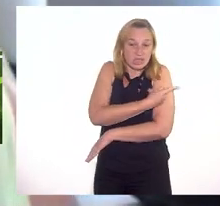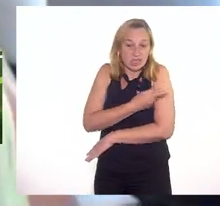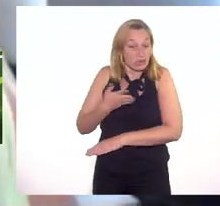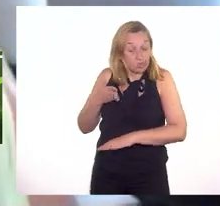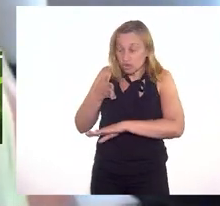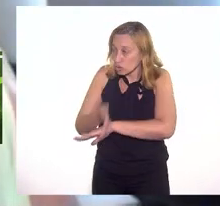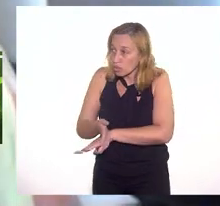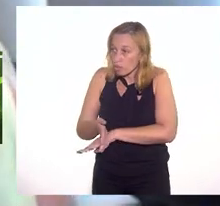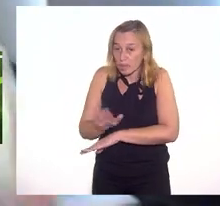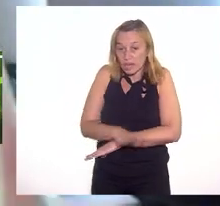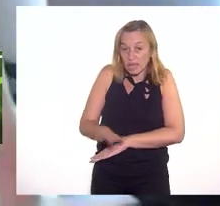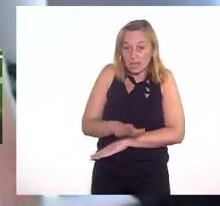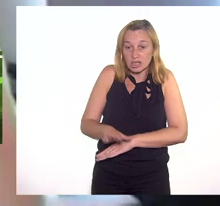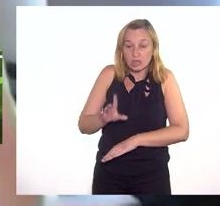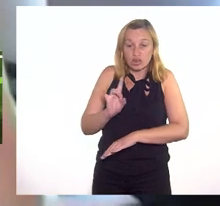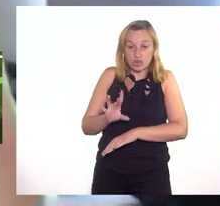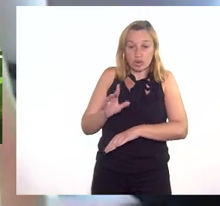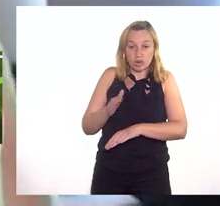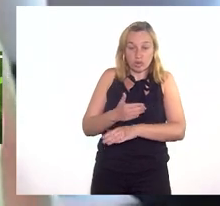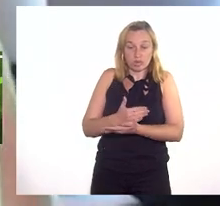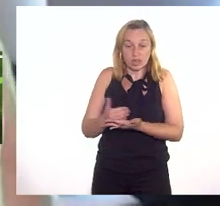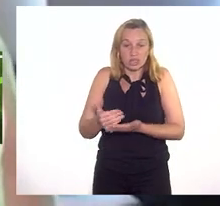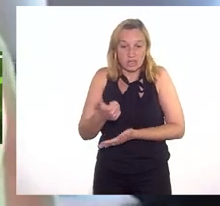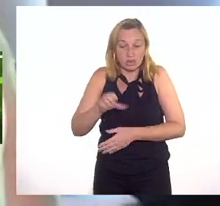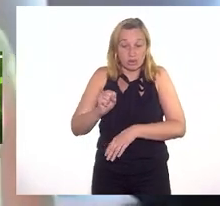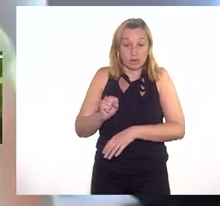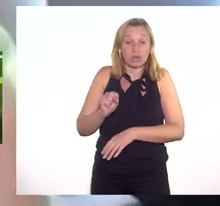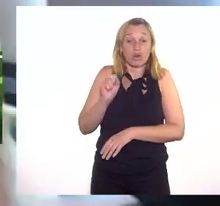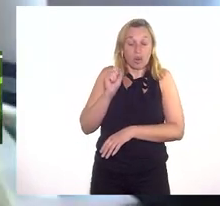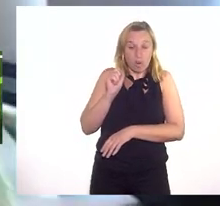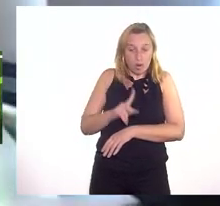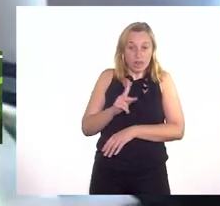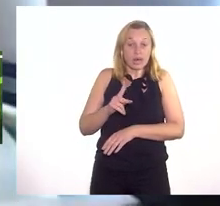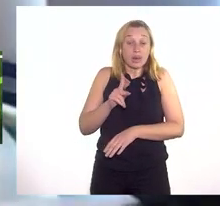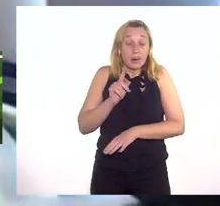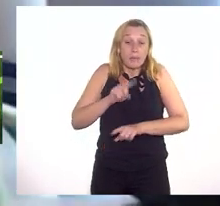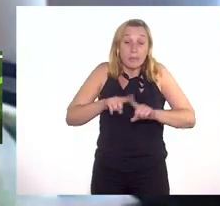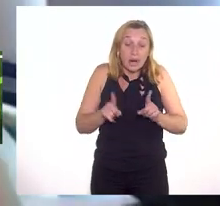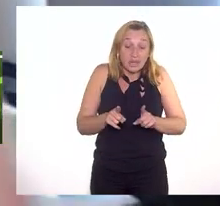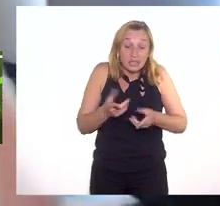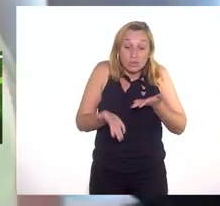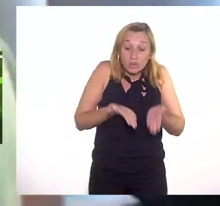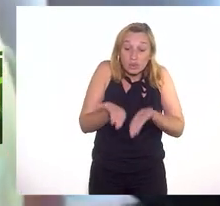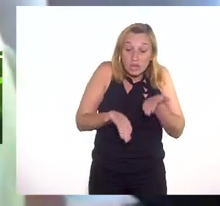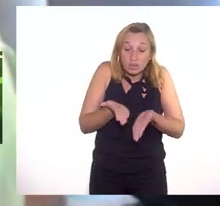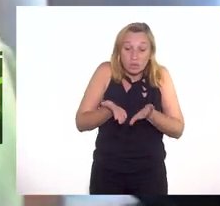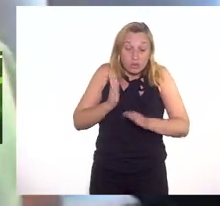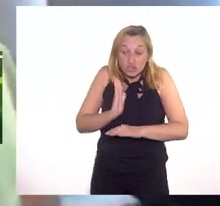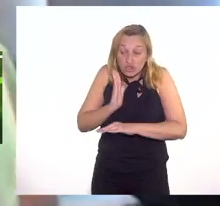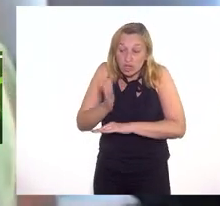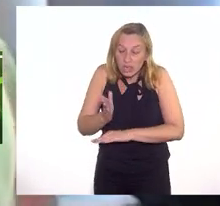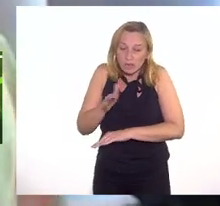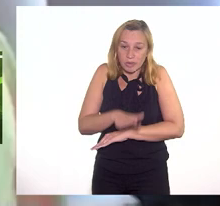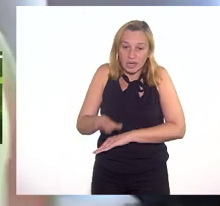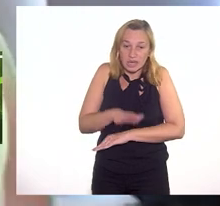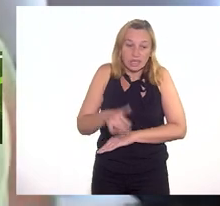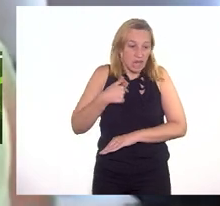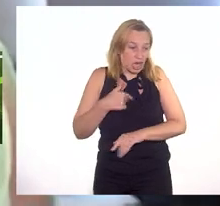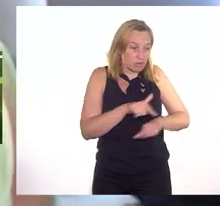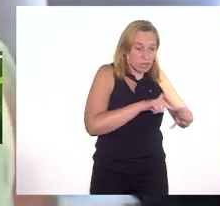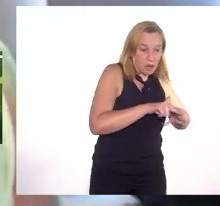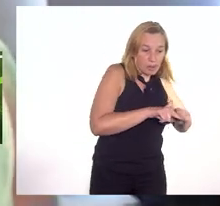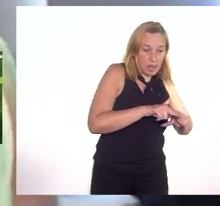partir dos 18 anos, mas e o cuidador direto dessa criança? Eu, por exemplo, preciso trabalhar e preciso estar com a minha filha, eu sou a única